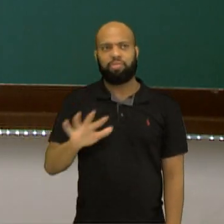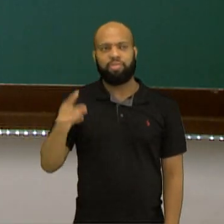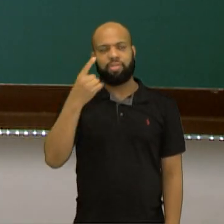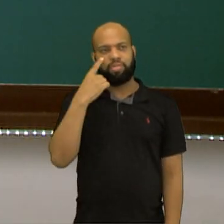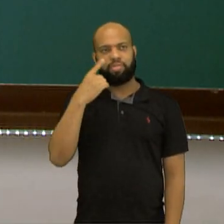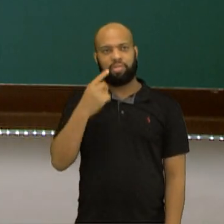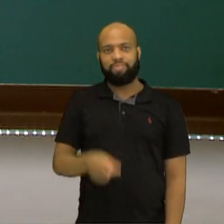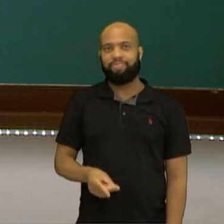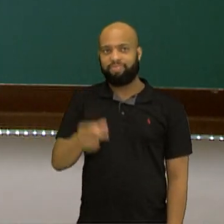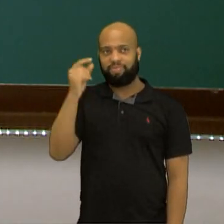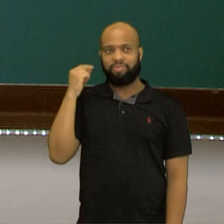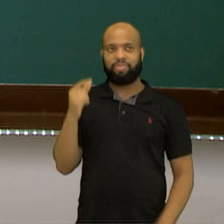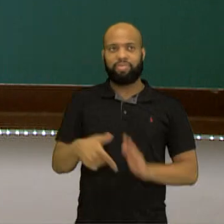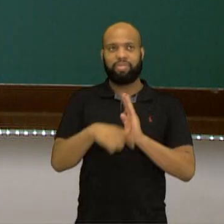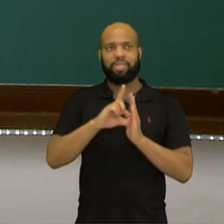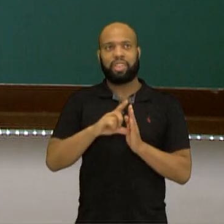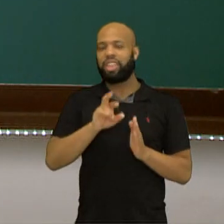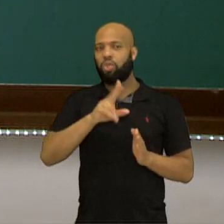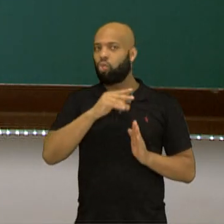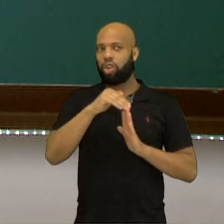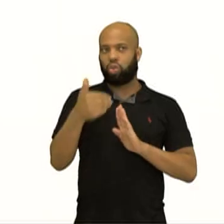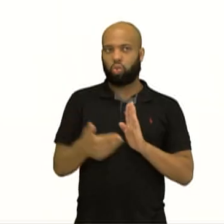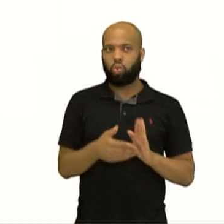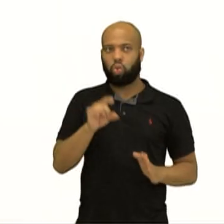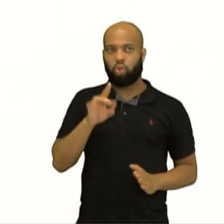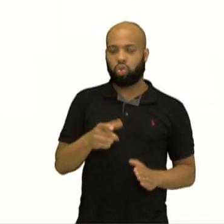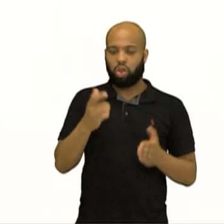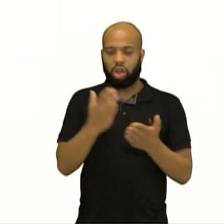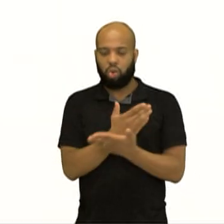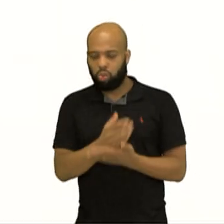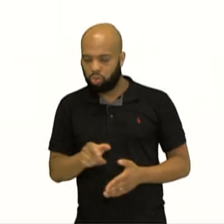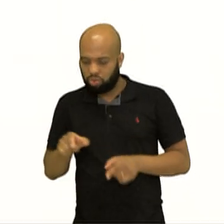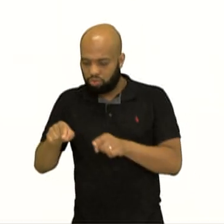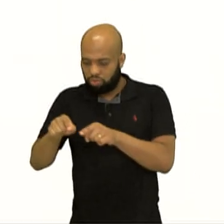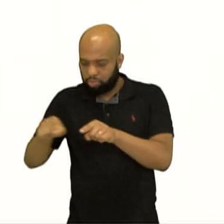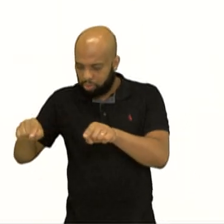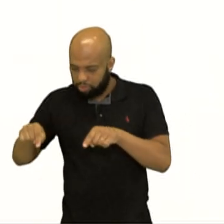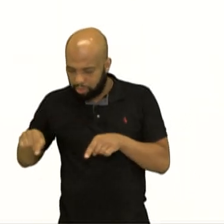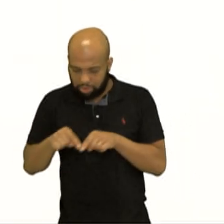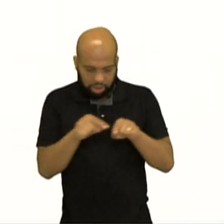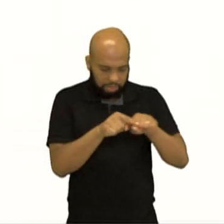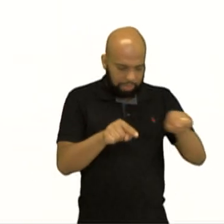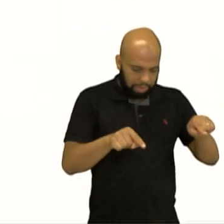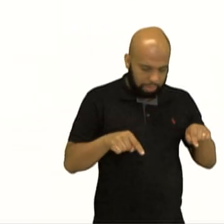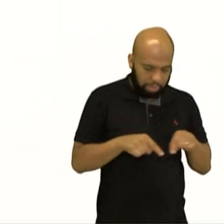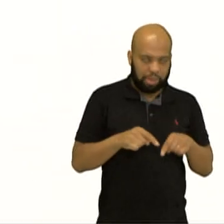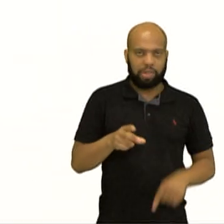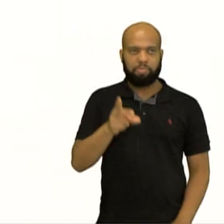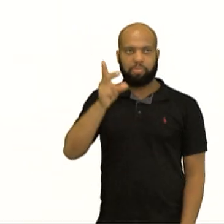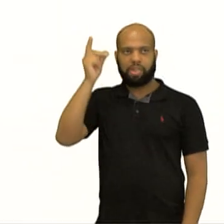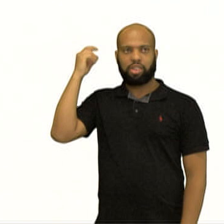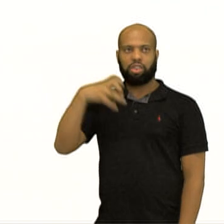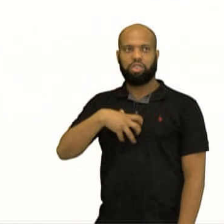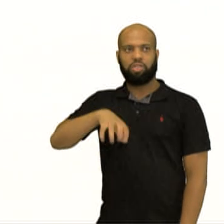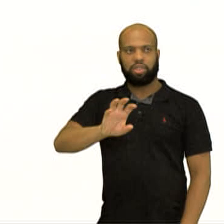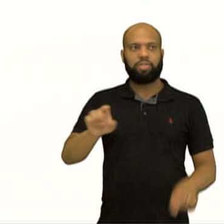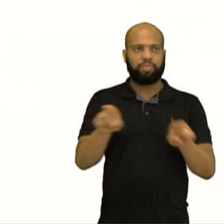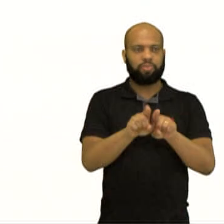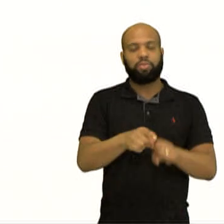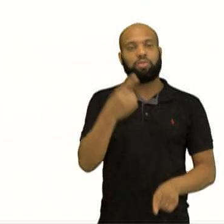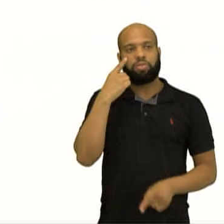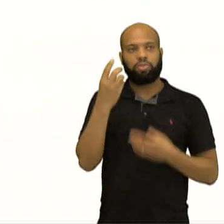como elas eram antigamente, eles não colocavam em todo, né, era só alguns pedacinhos. Então, é uma lixa mais antiga, para vocês verem como